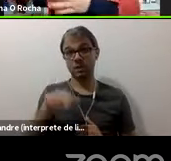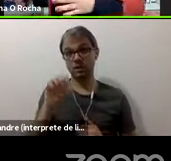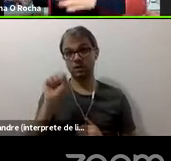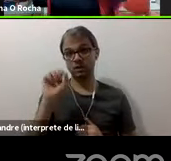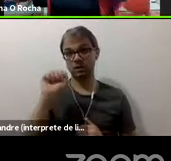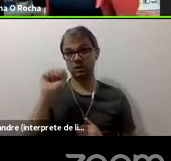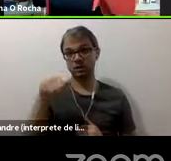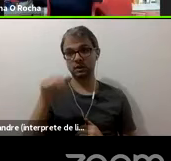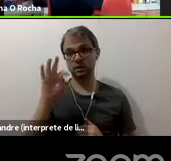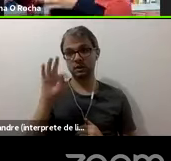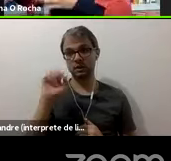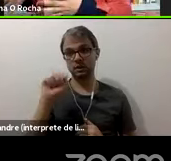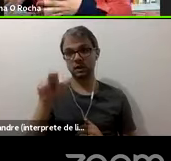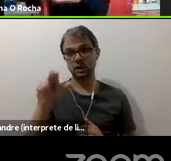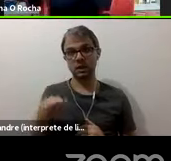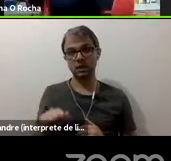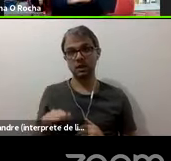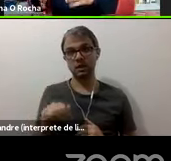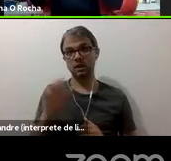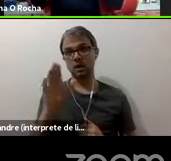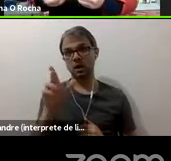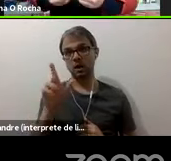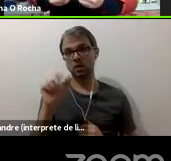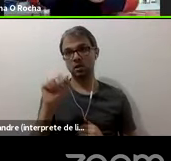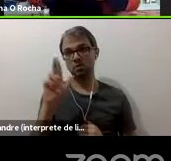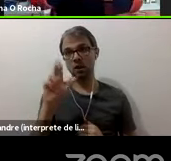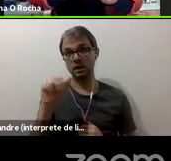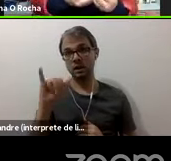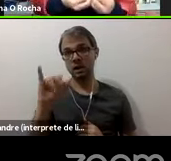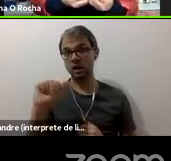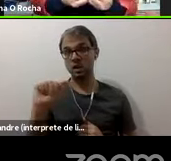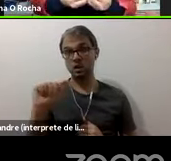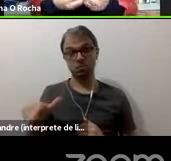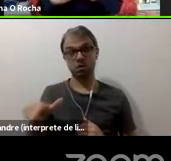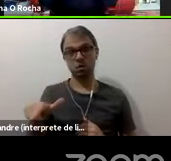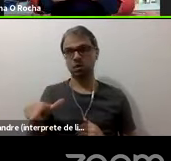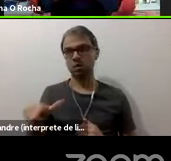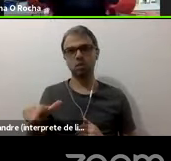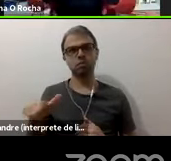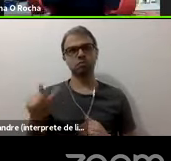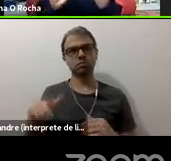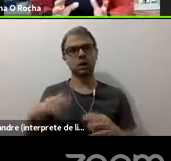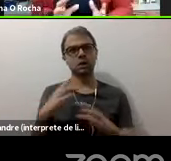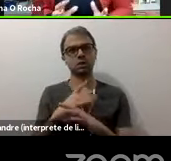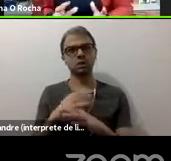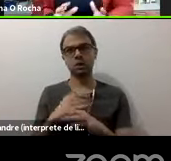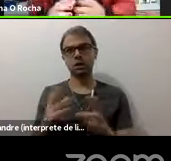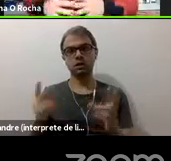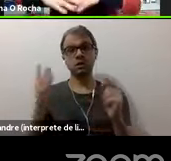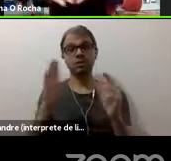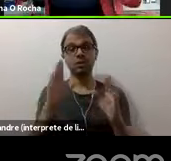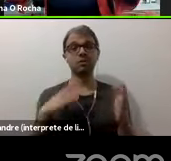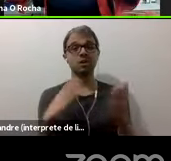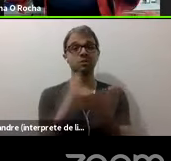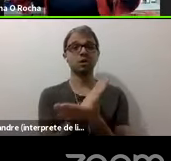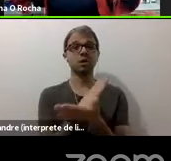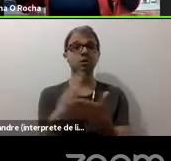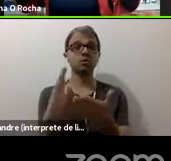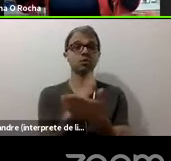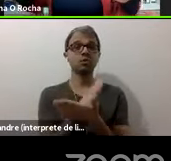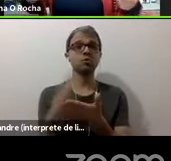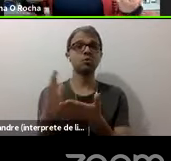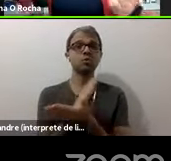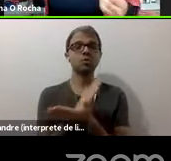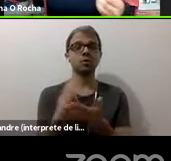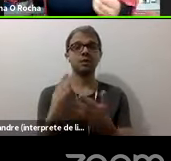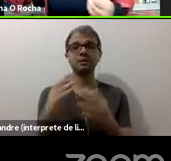de Parnaíba, a gente está falando de Barueri, mas nós temos municípios em São Paulo que não têm condições para voltar. Então, é aquela coisa